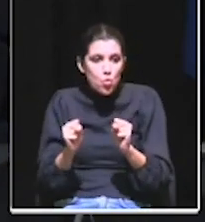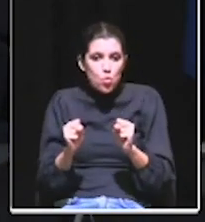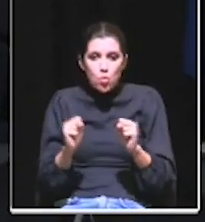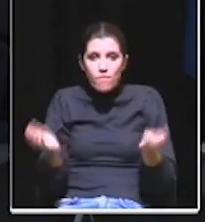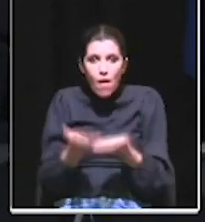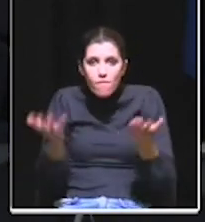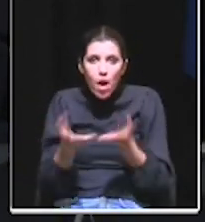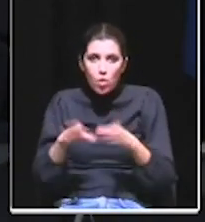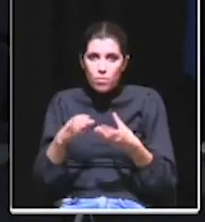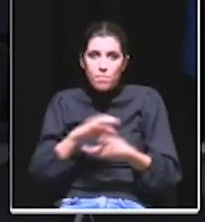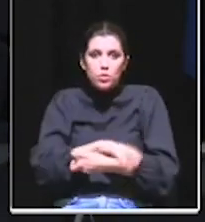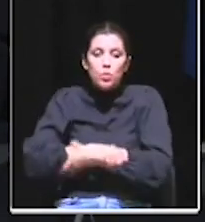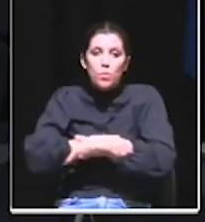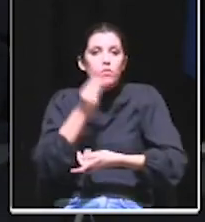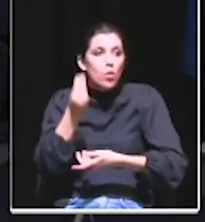o movimento cooperativo